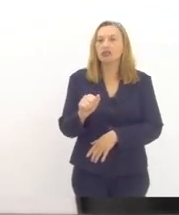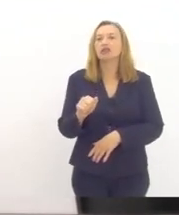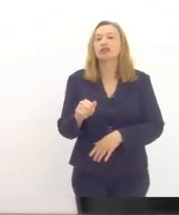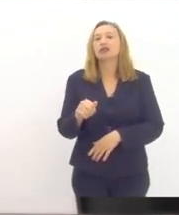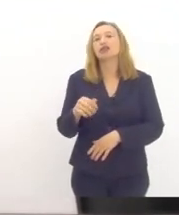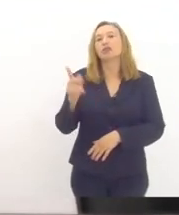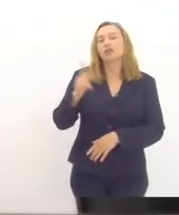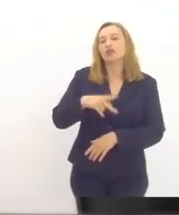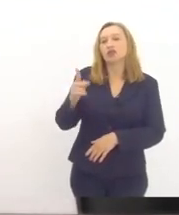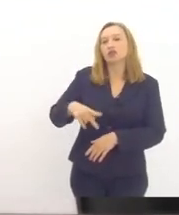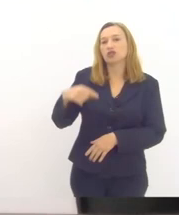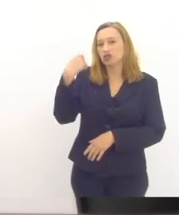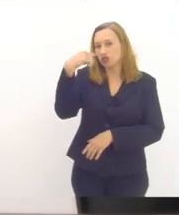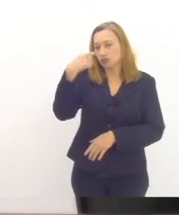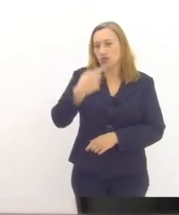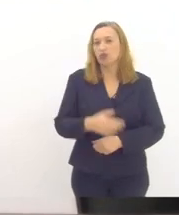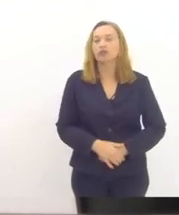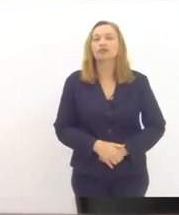espanhol.